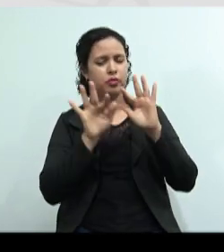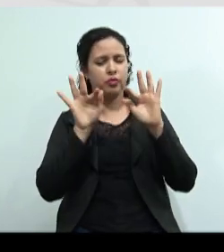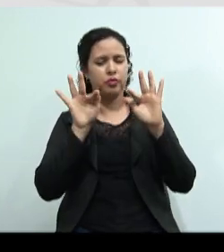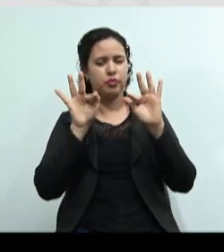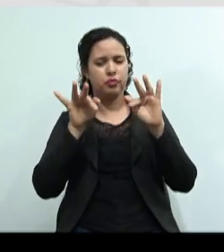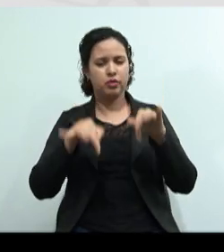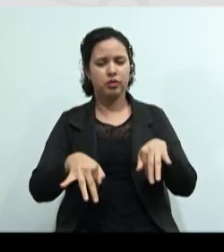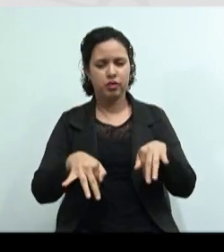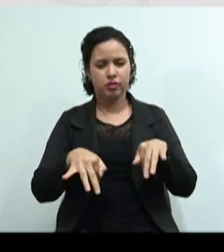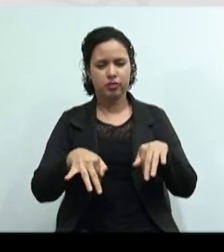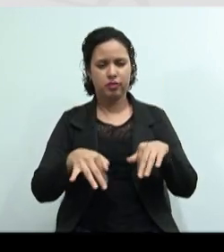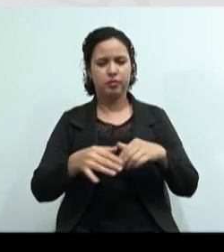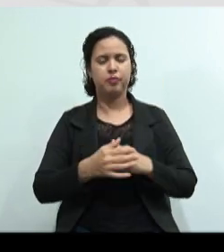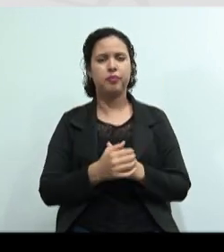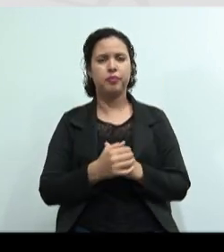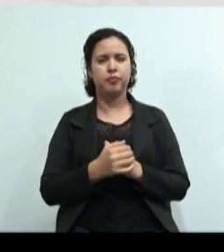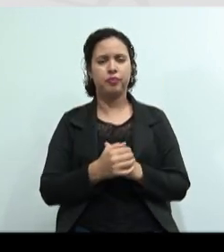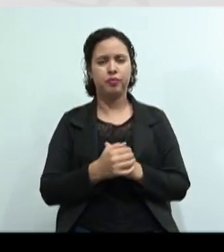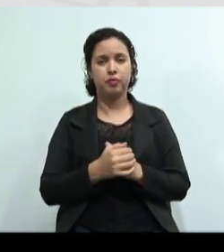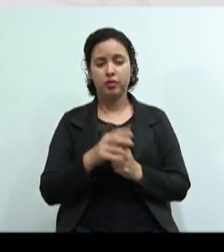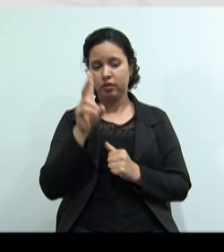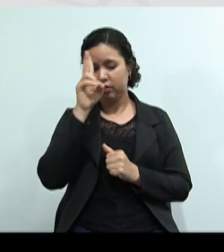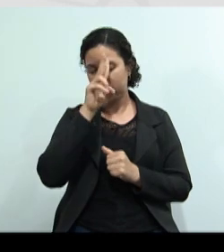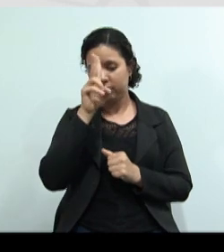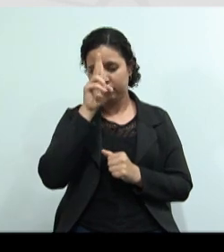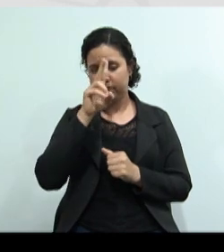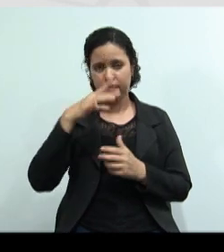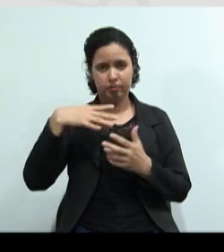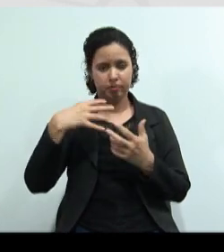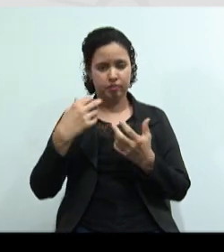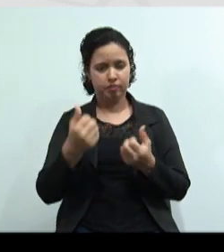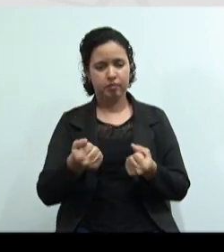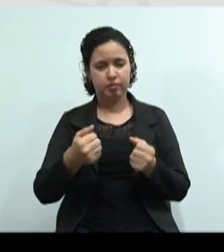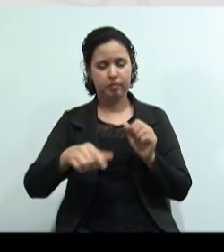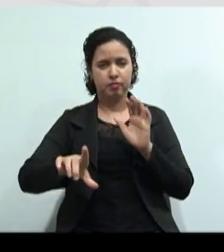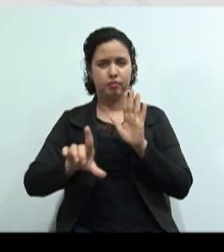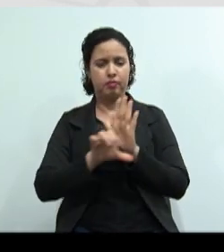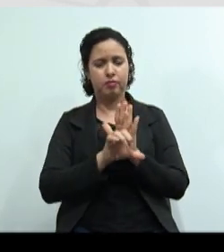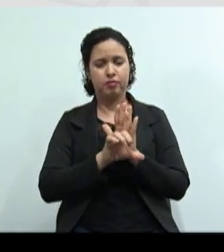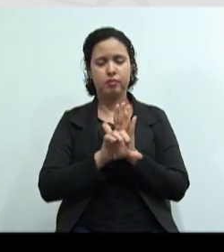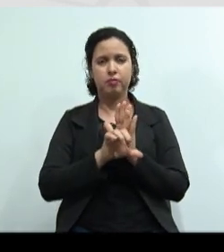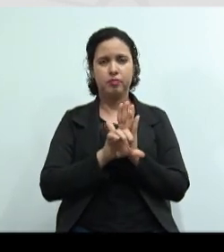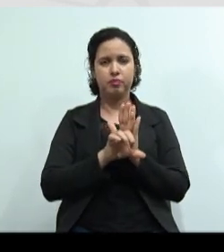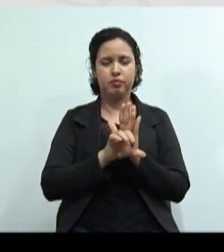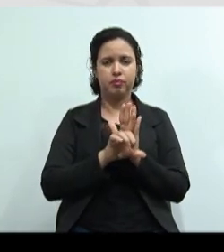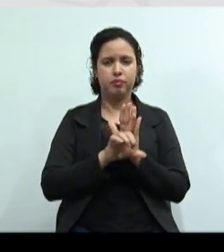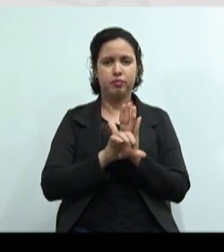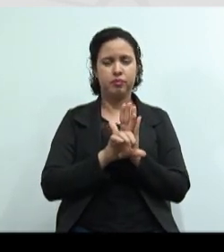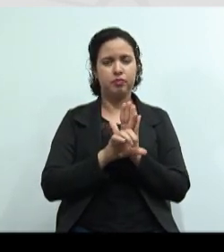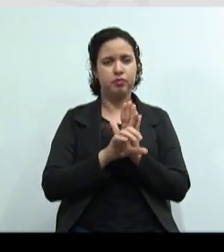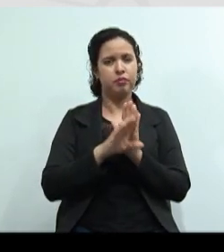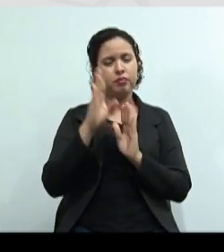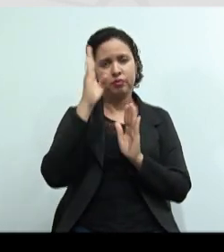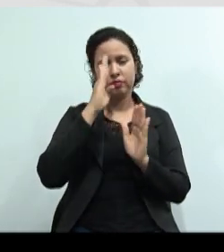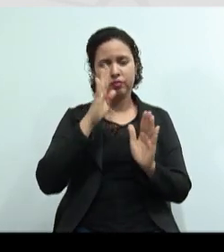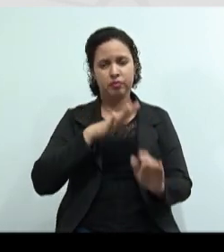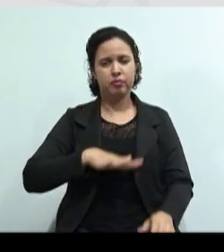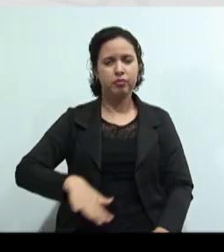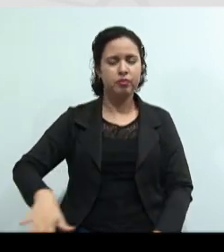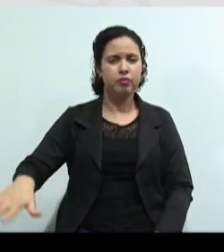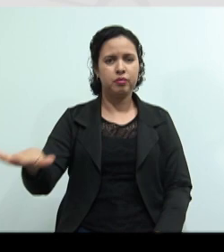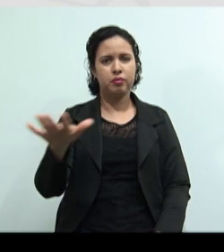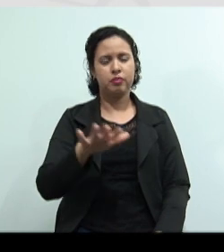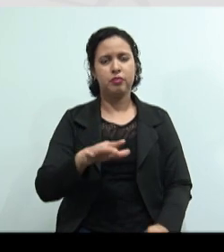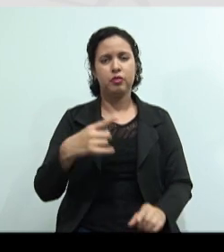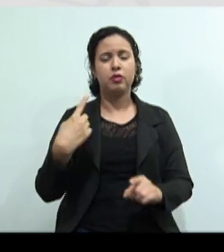menor que o real. Esse critério, lembrando que ele é aceito pela legislação nacional. Com certeza, né, professora? Por quê?